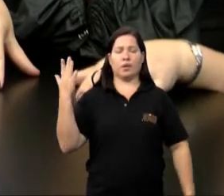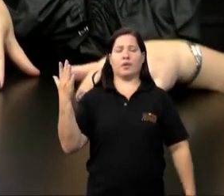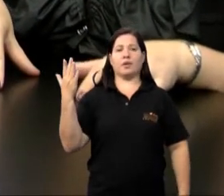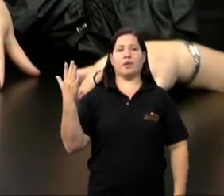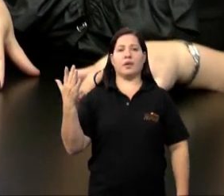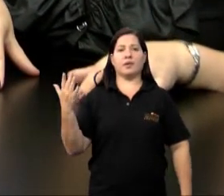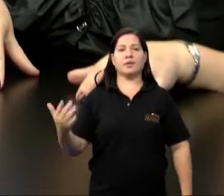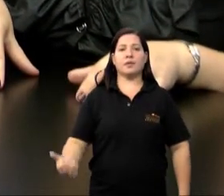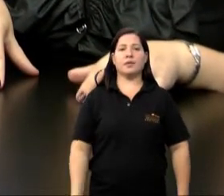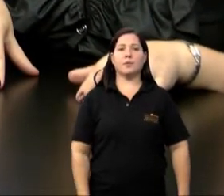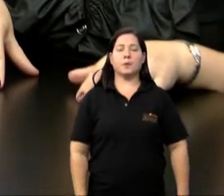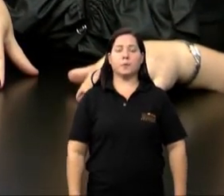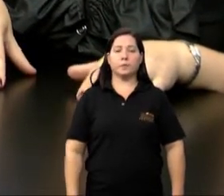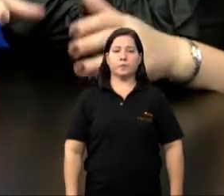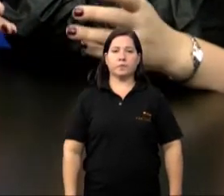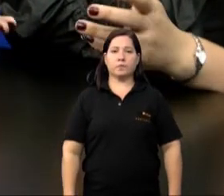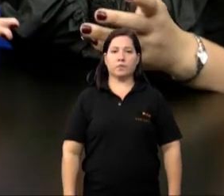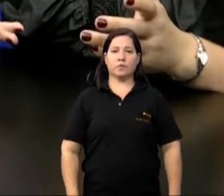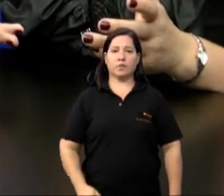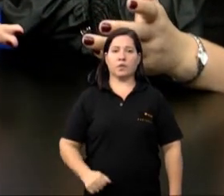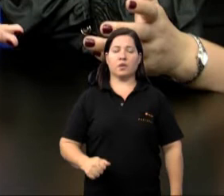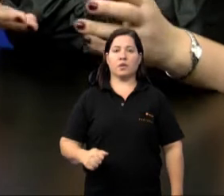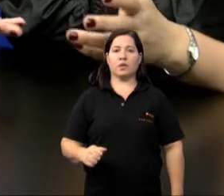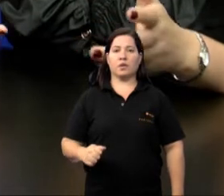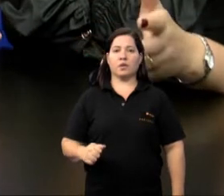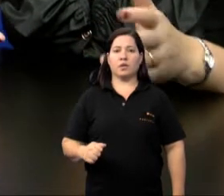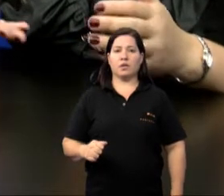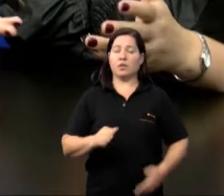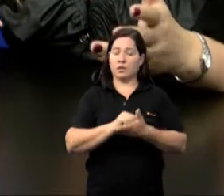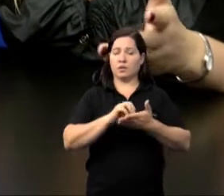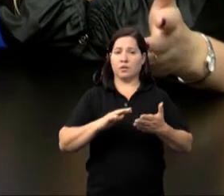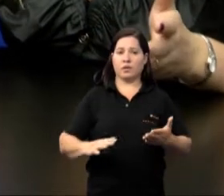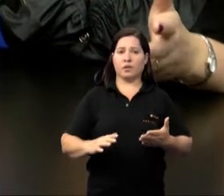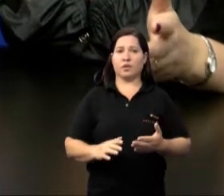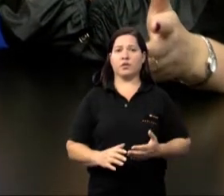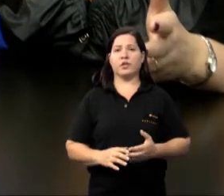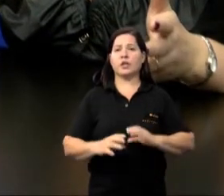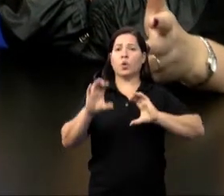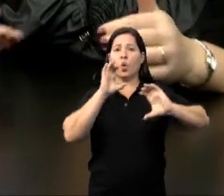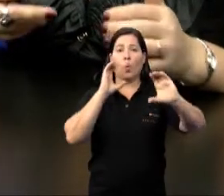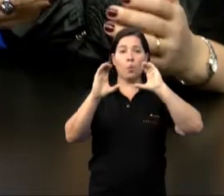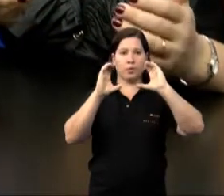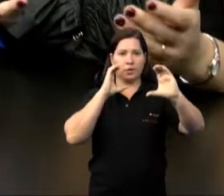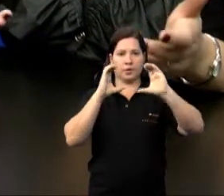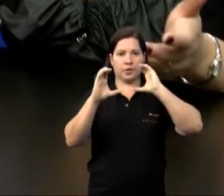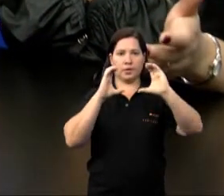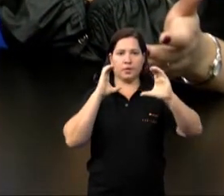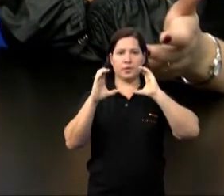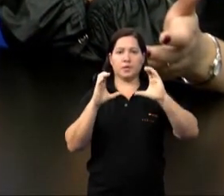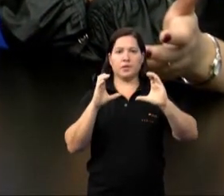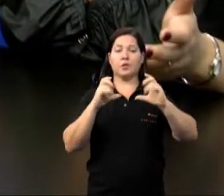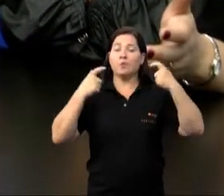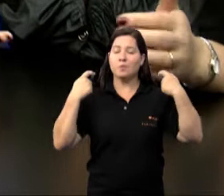atividade da relação, ela está na atividade da relação de comunicação, né, a necessidade